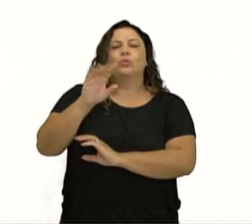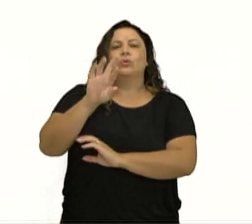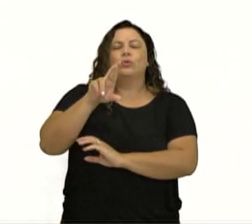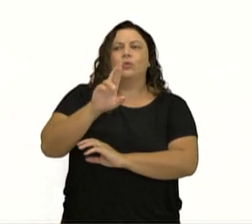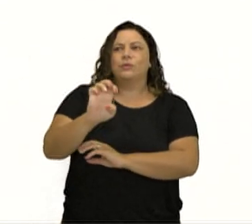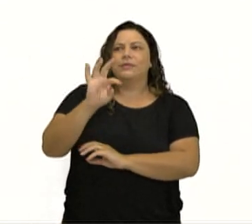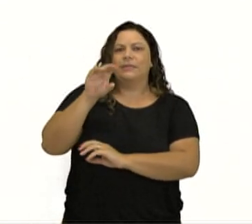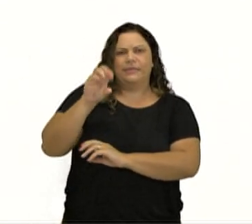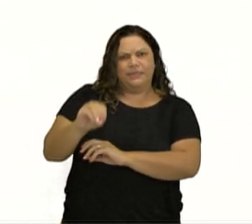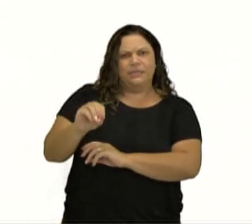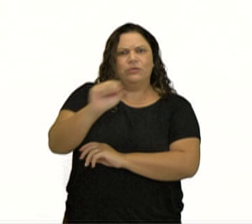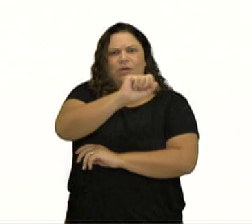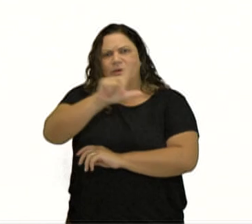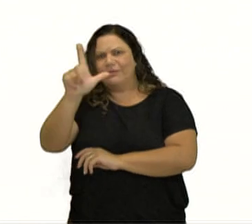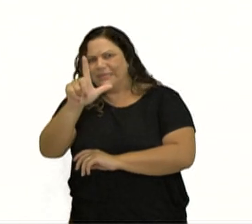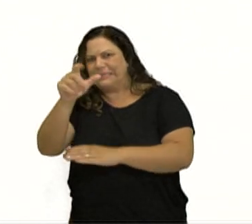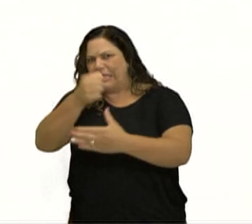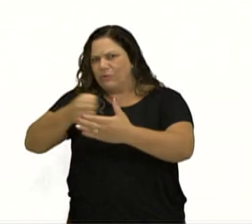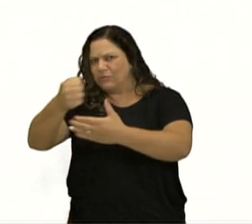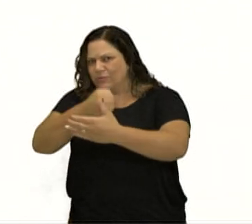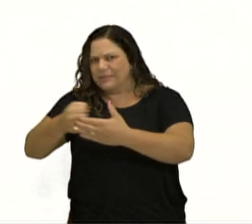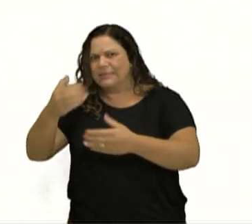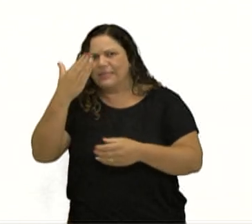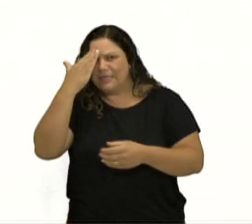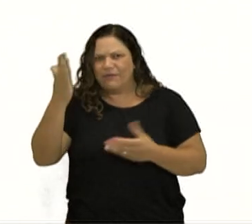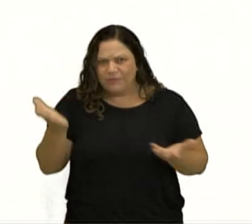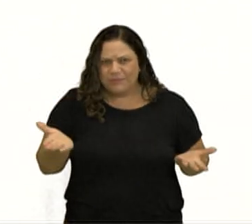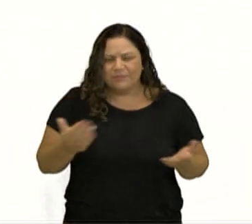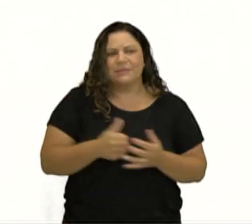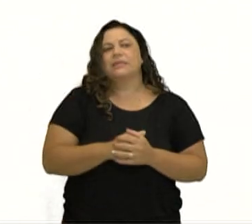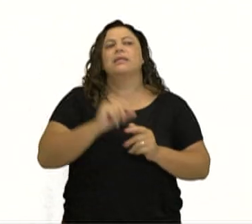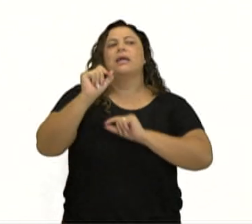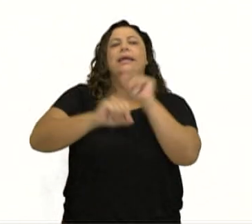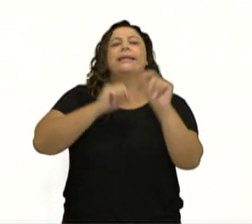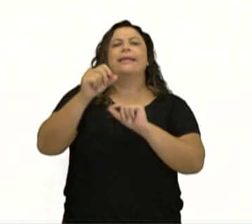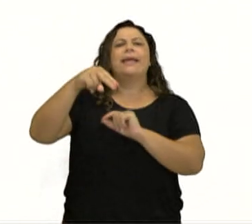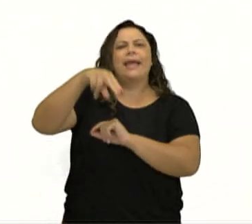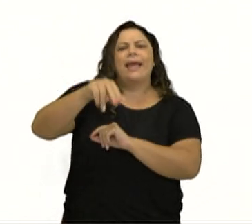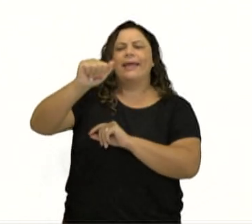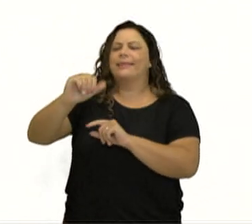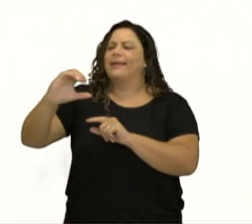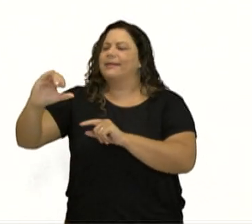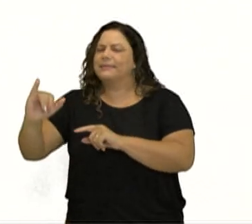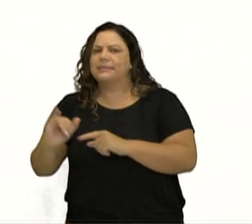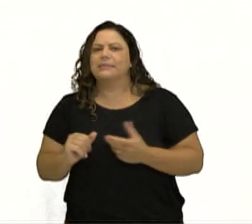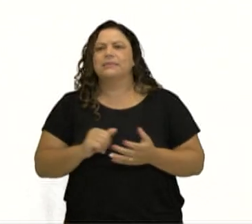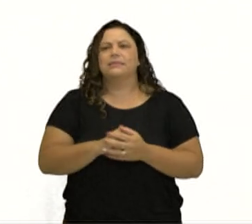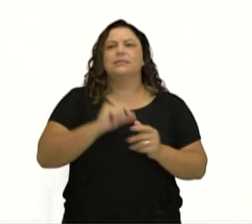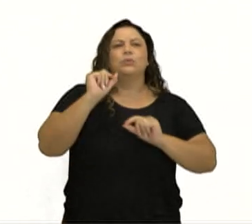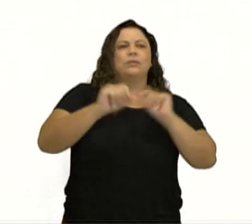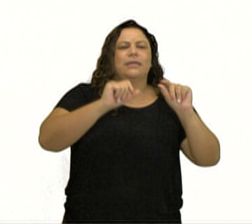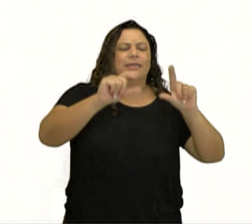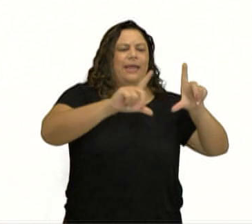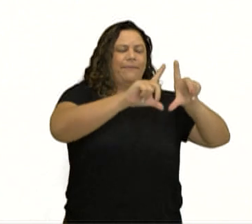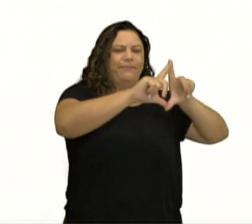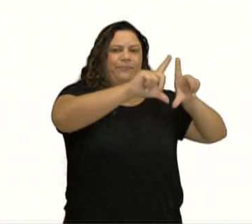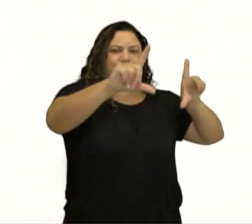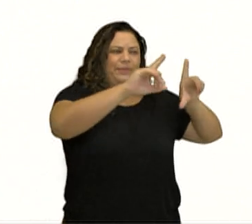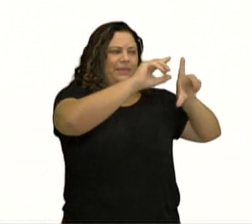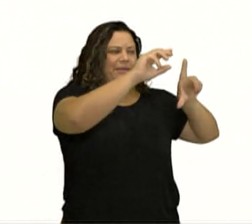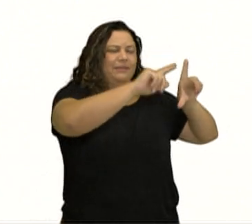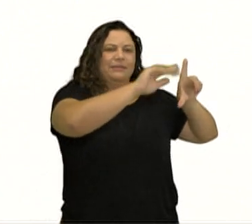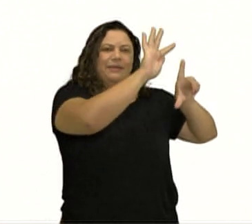de cozinha? Vamos lá, vamos entender isso? Quem é NaCi? NaCi, pessoal,